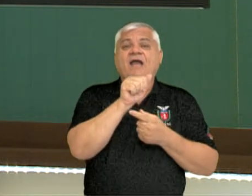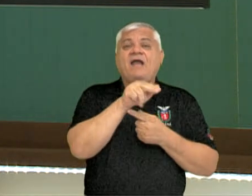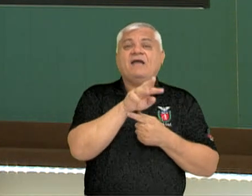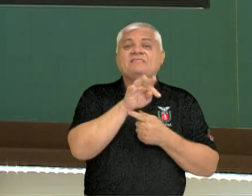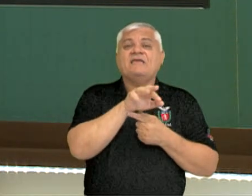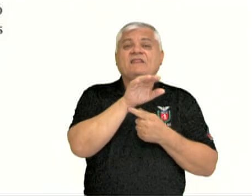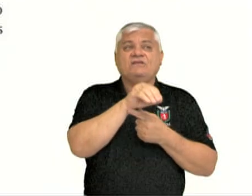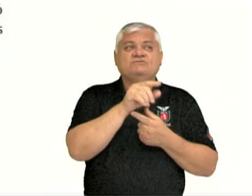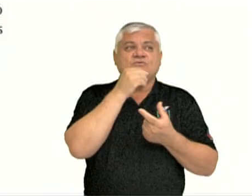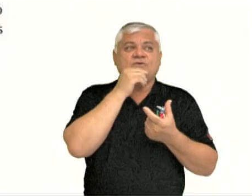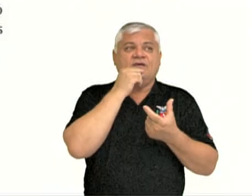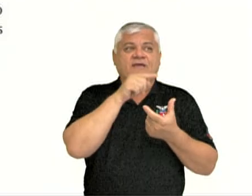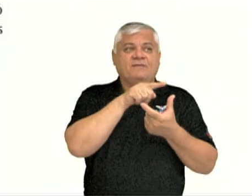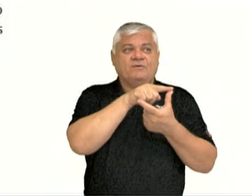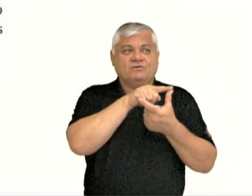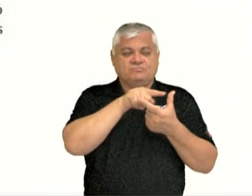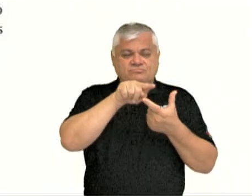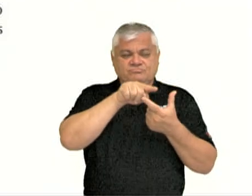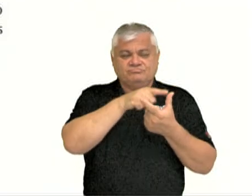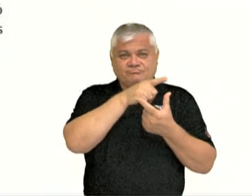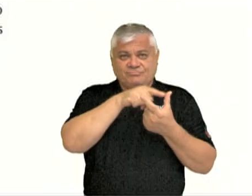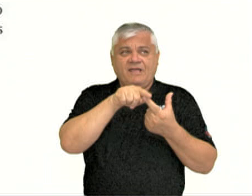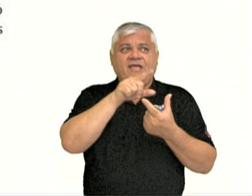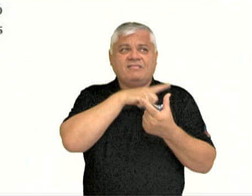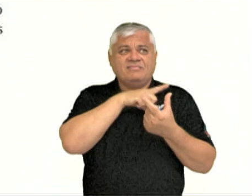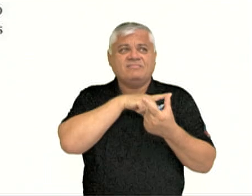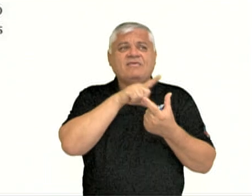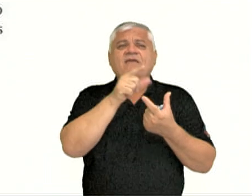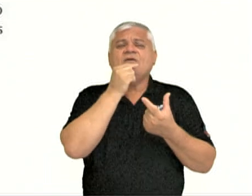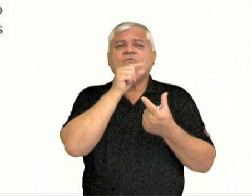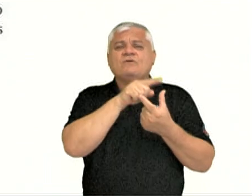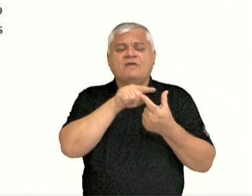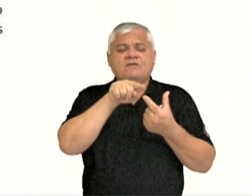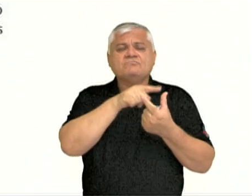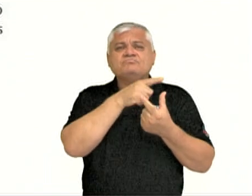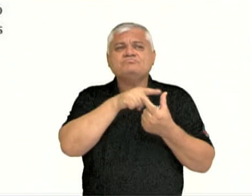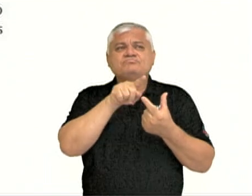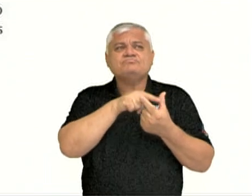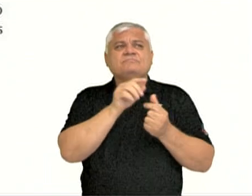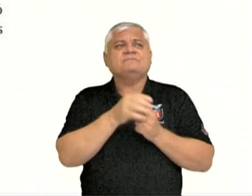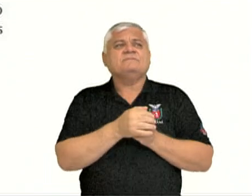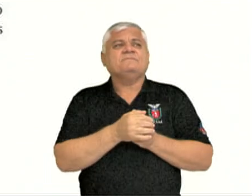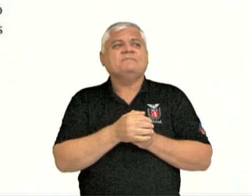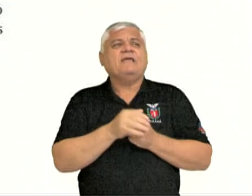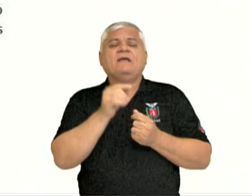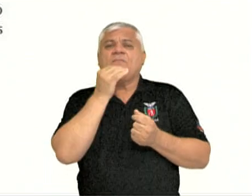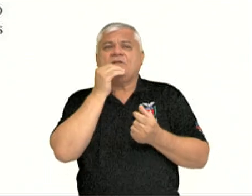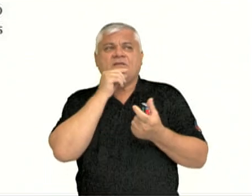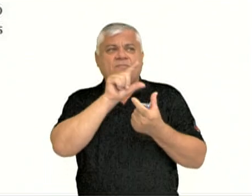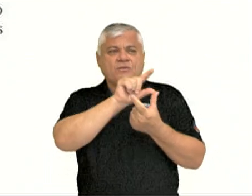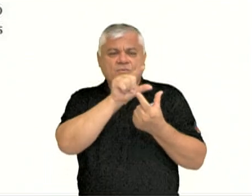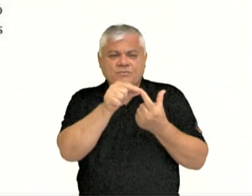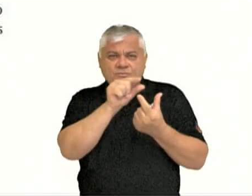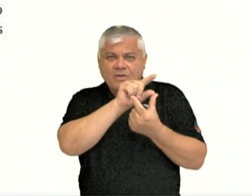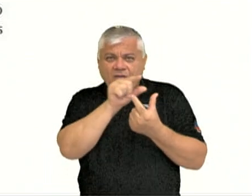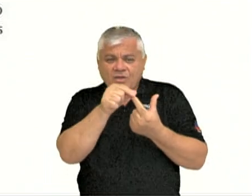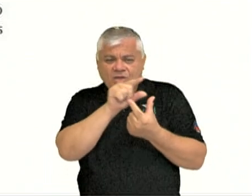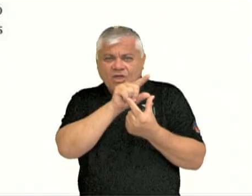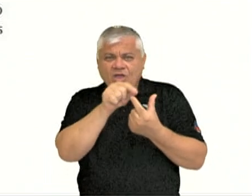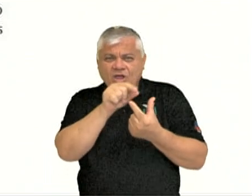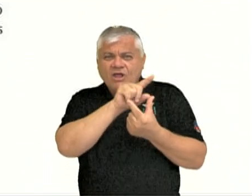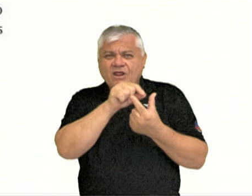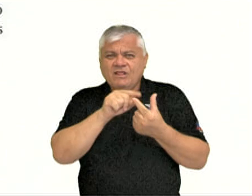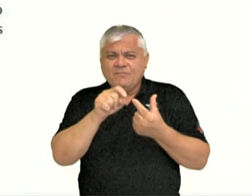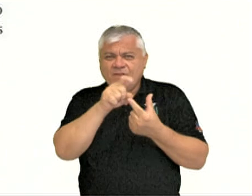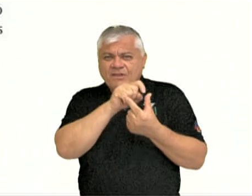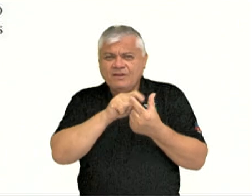e ela vai produzir gametas que são chamados de anterozóides. Tá? Esses gametas masculinos possuem um